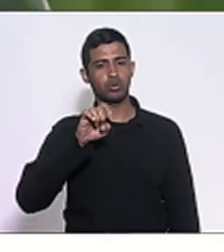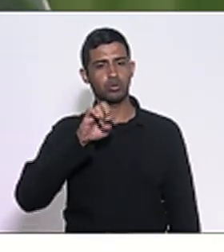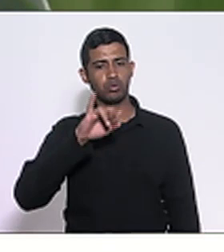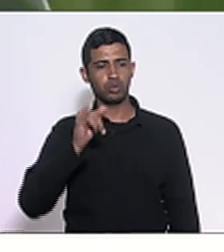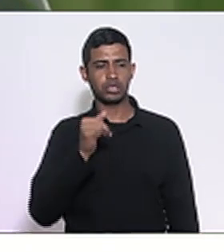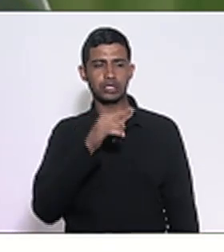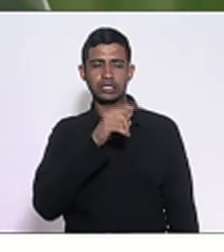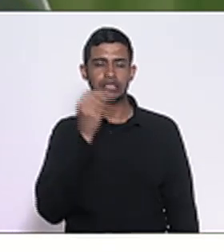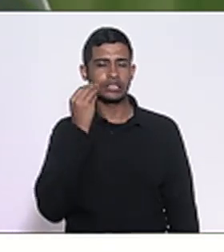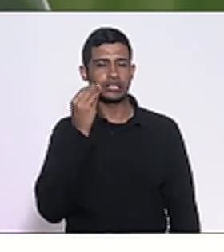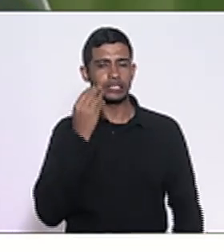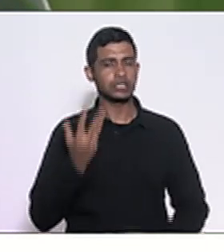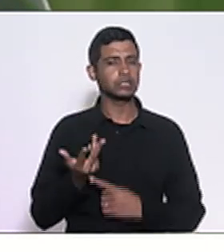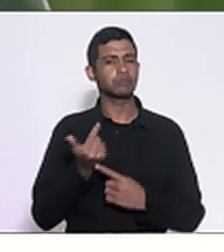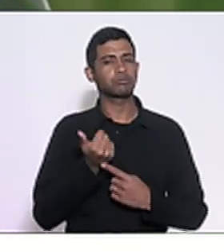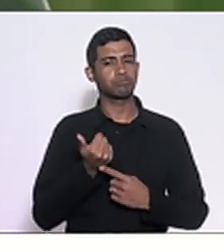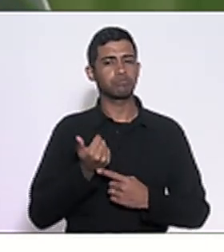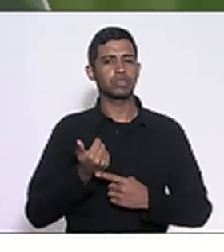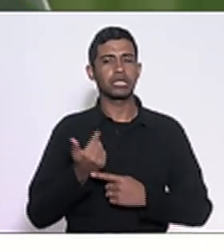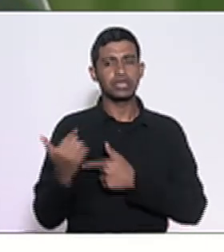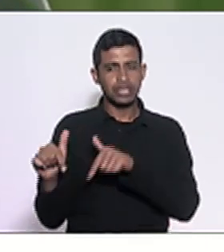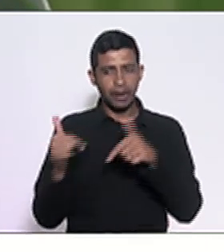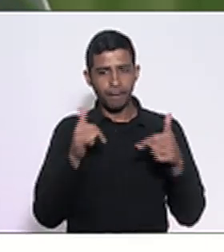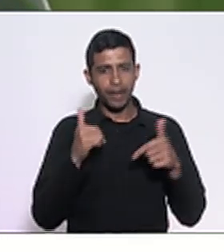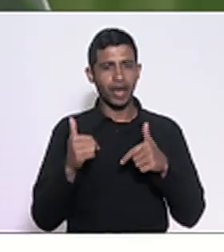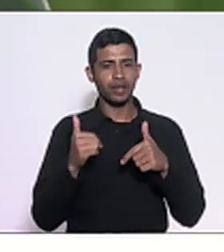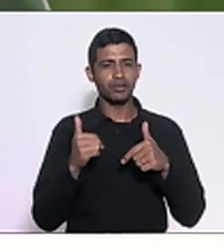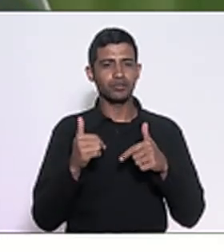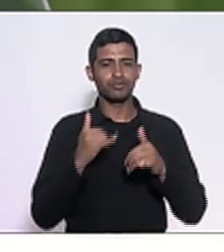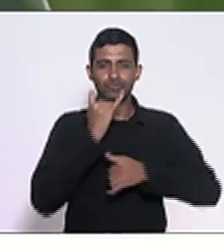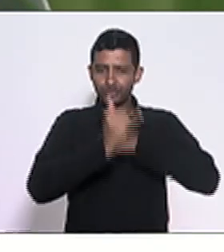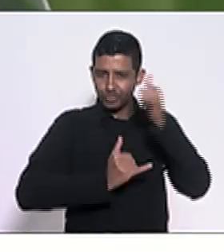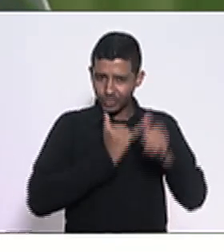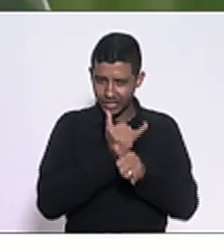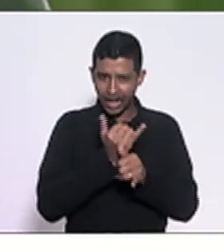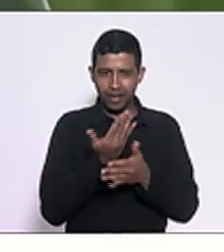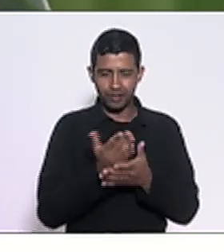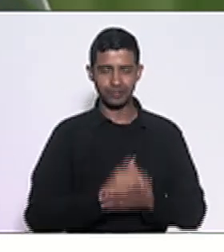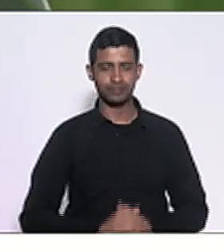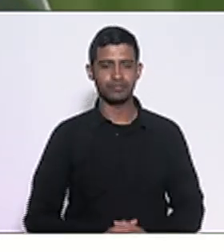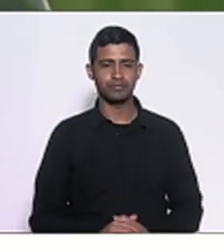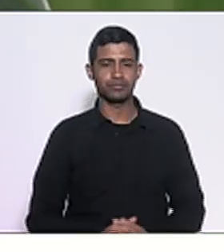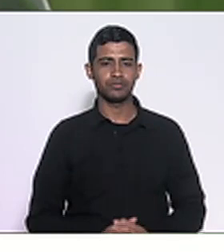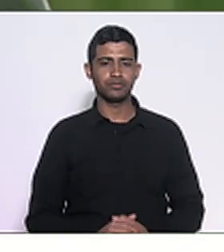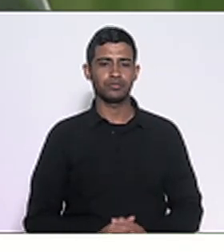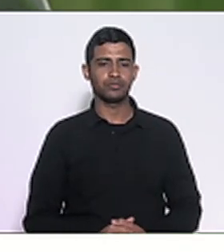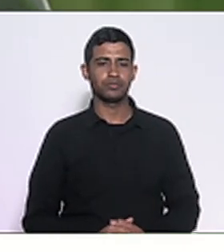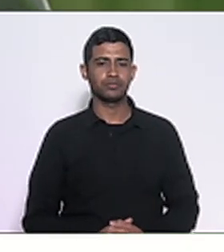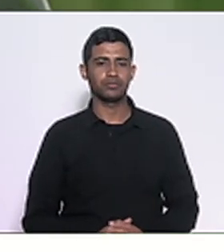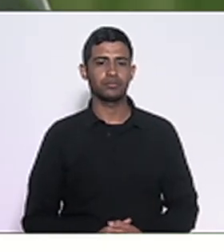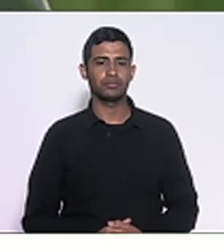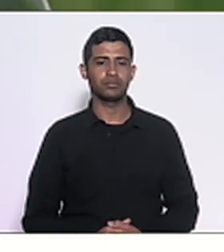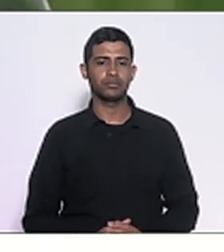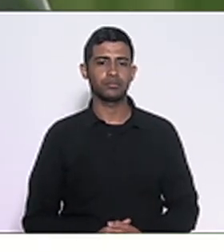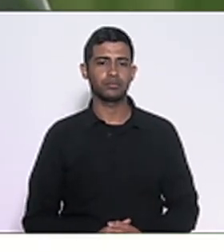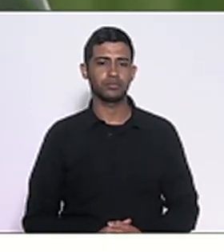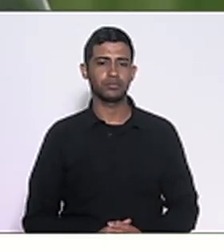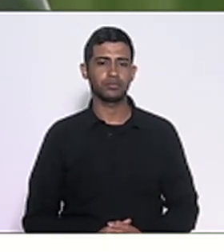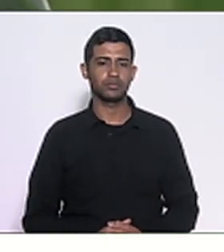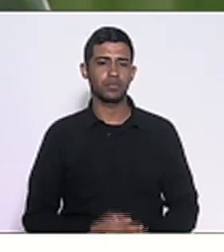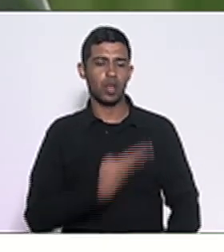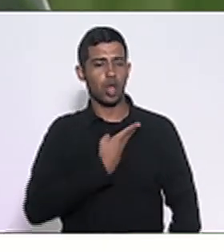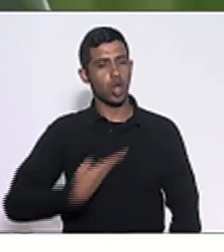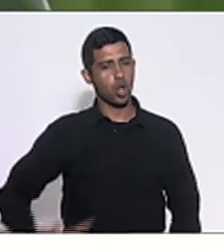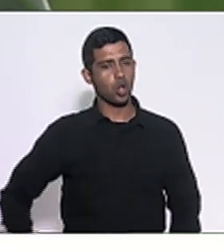de serviços digitais, para os entes do governo. Né? O governo do Estado